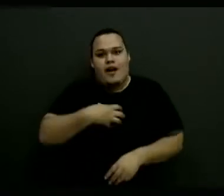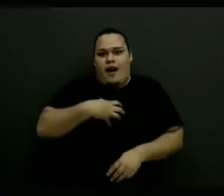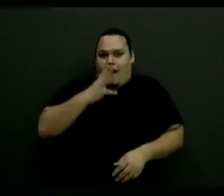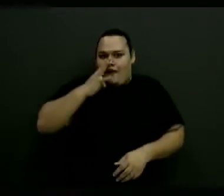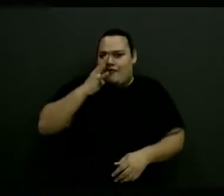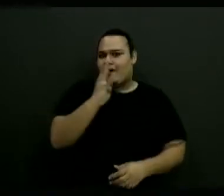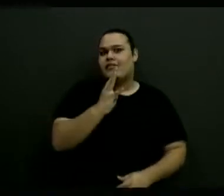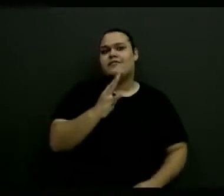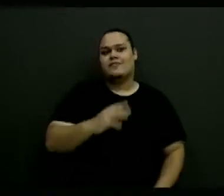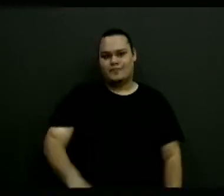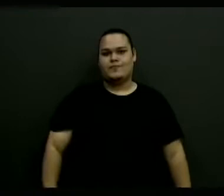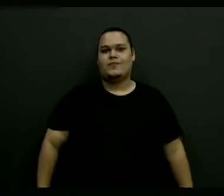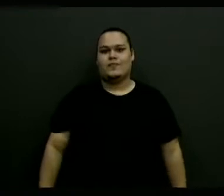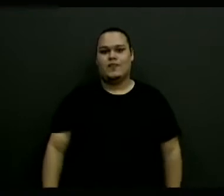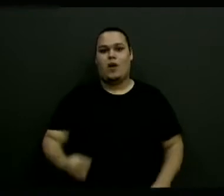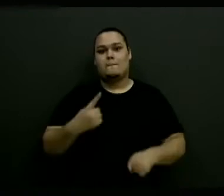porque todos fazem.